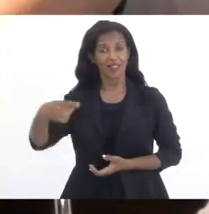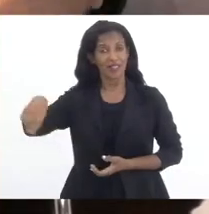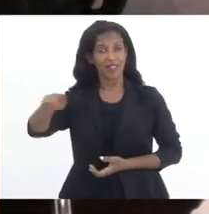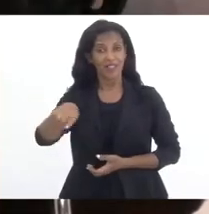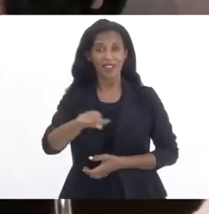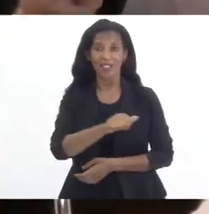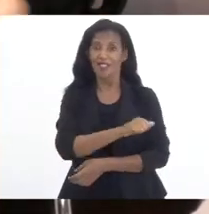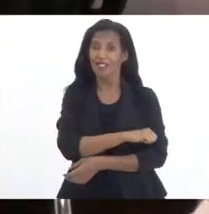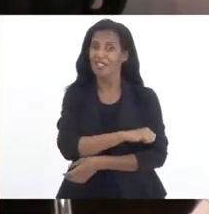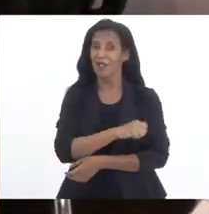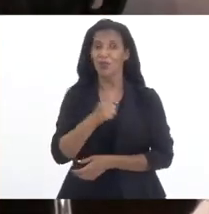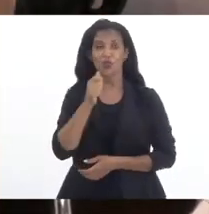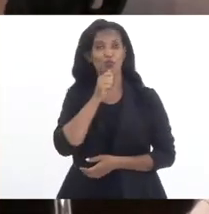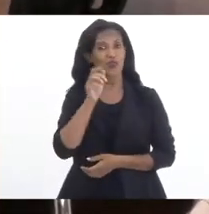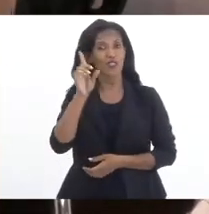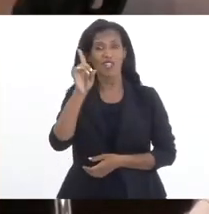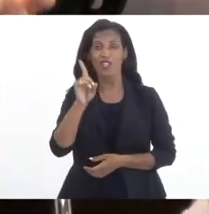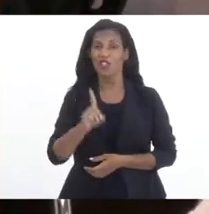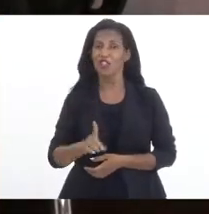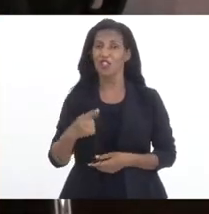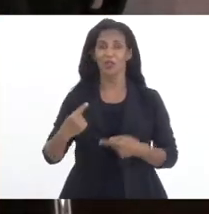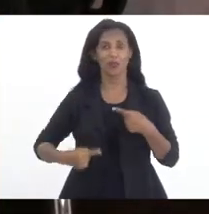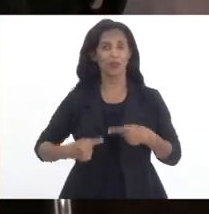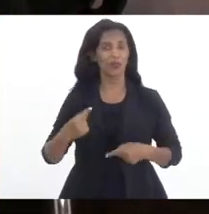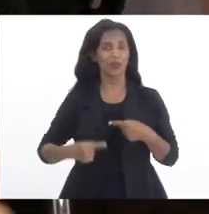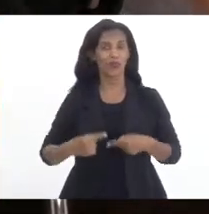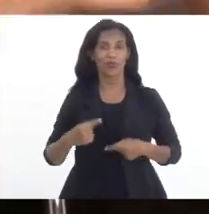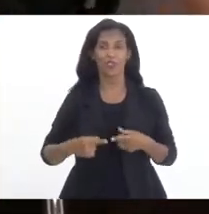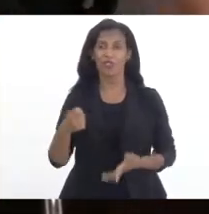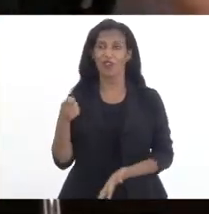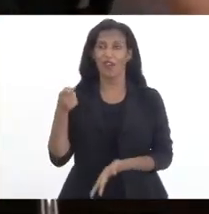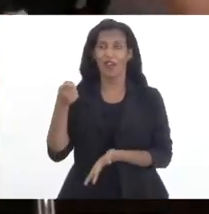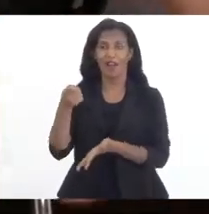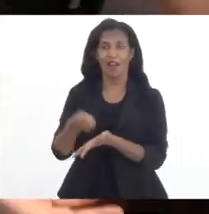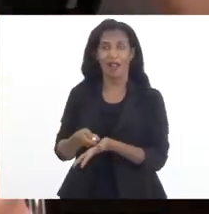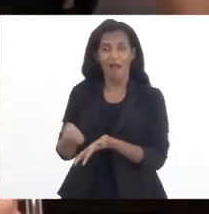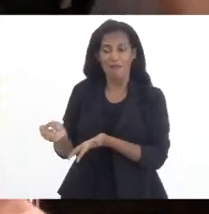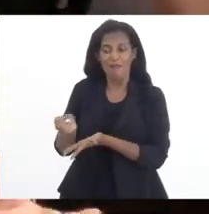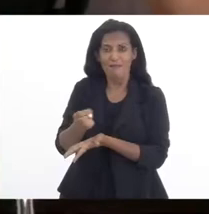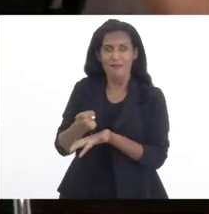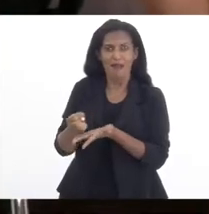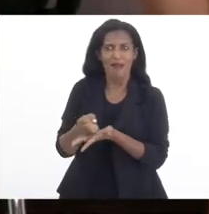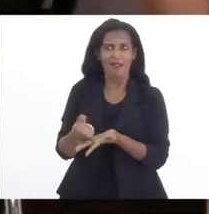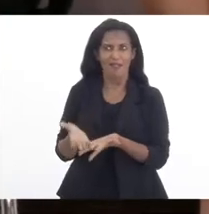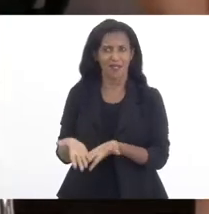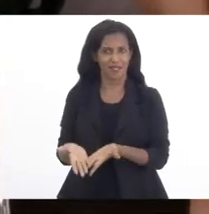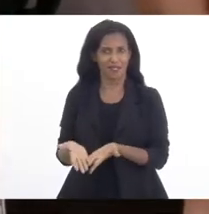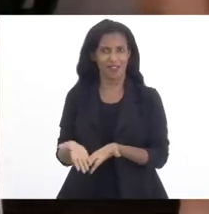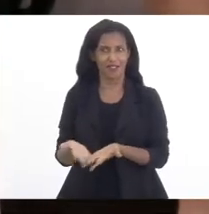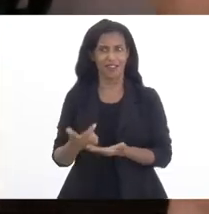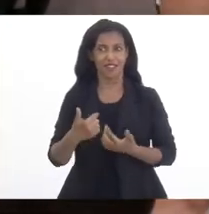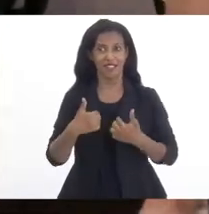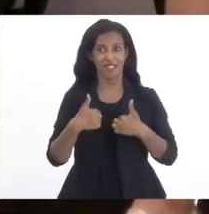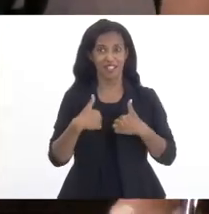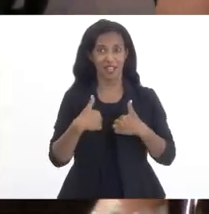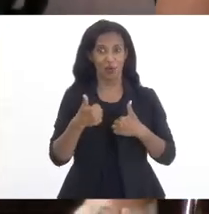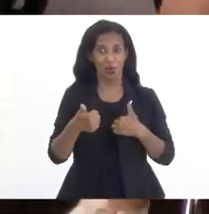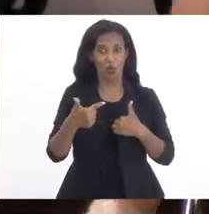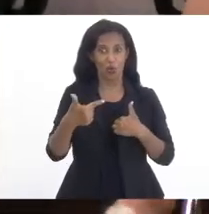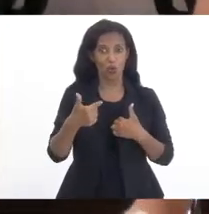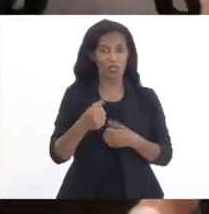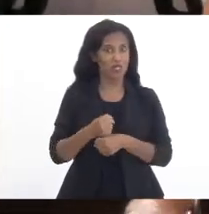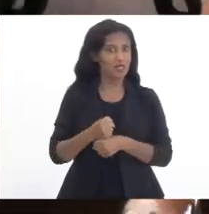alunos não têm direito a políticas afirmativas básicas. E eu, nesses